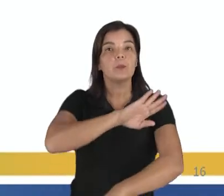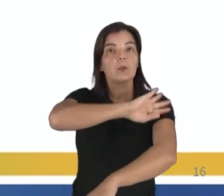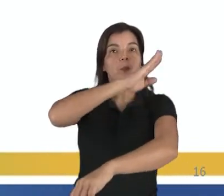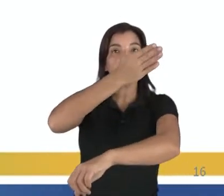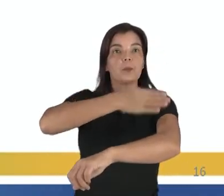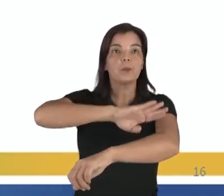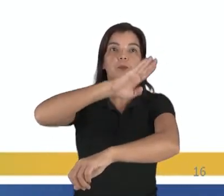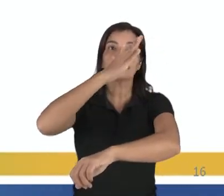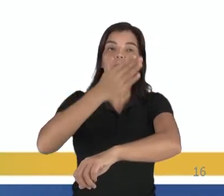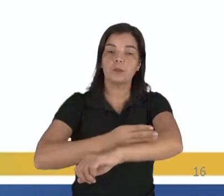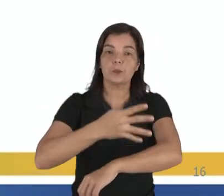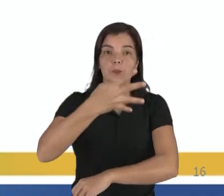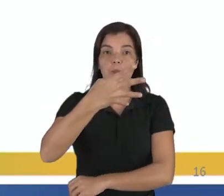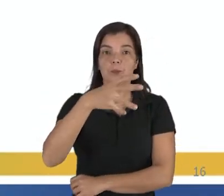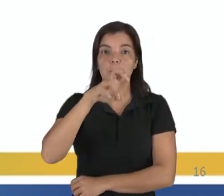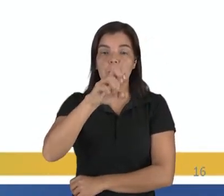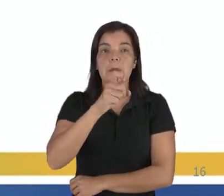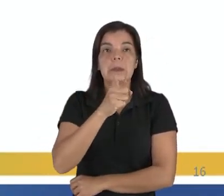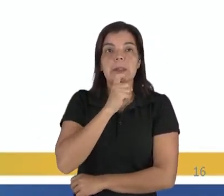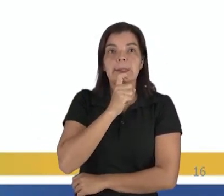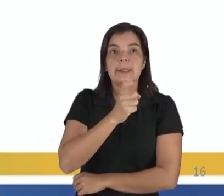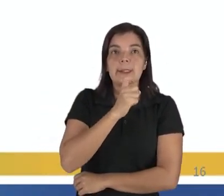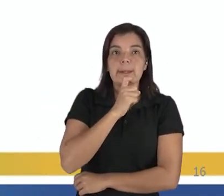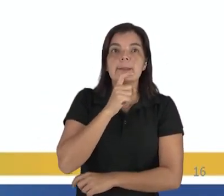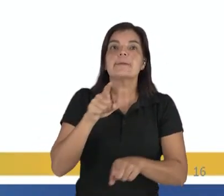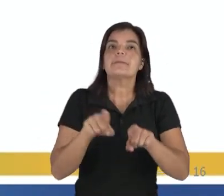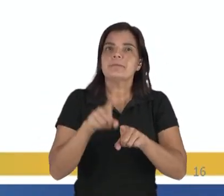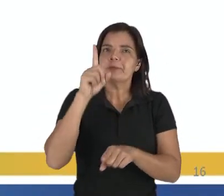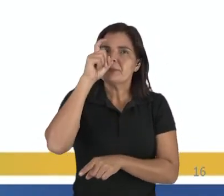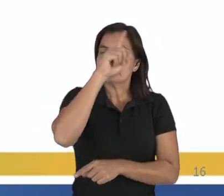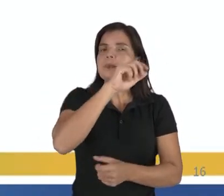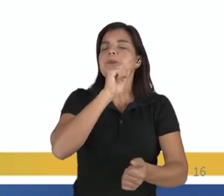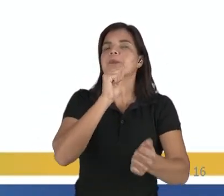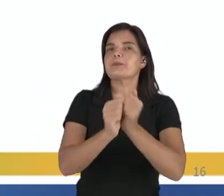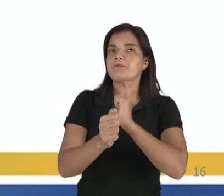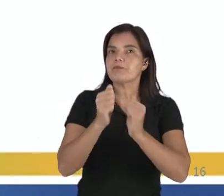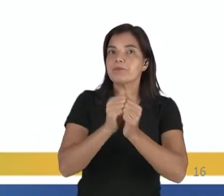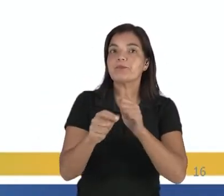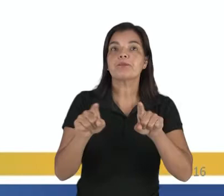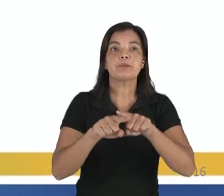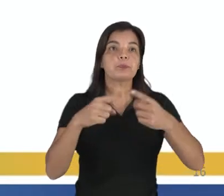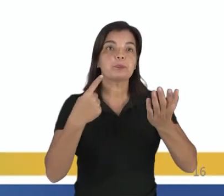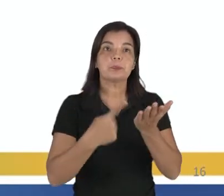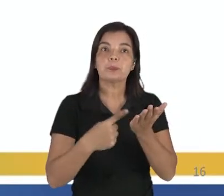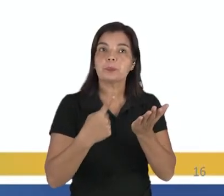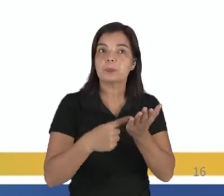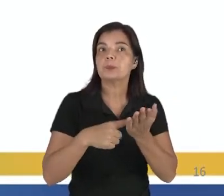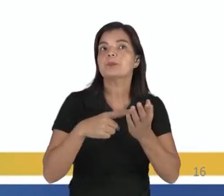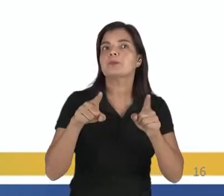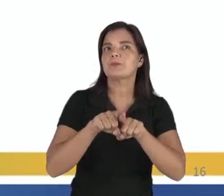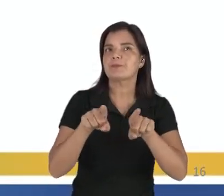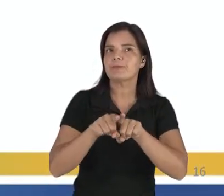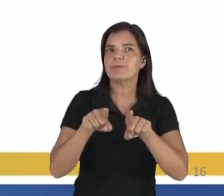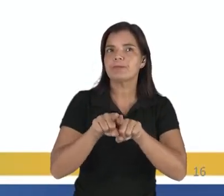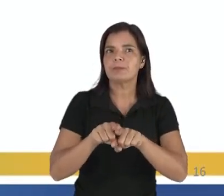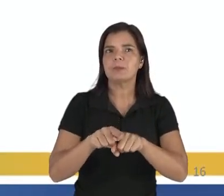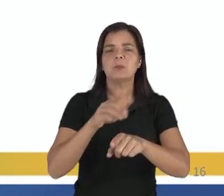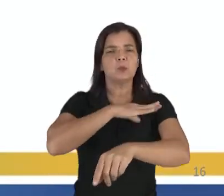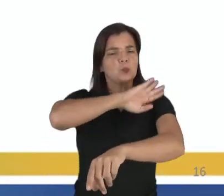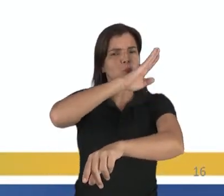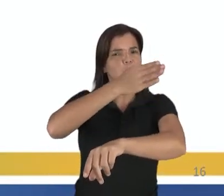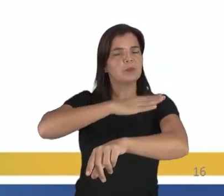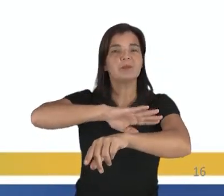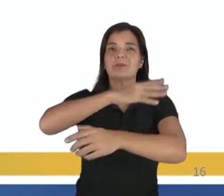montanhas, com mais de 45 graus. É um dos mais difíceis esportes radicais. A combinação de fortes